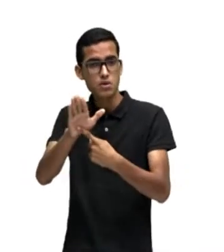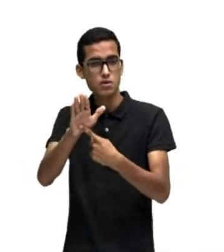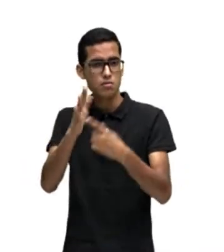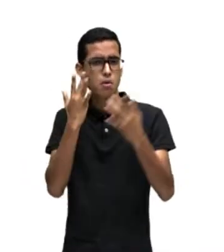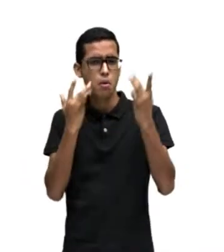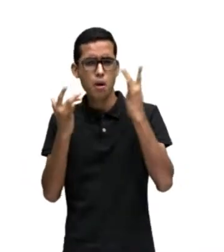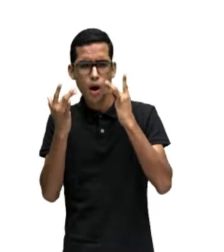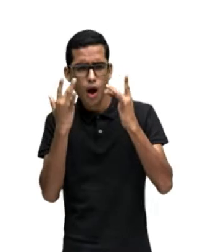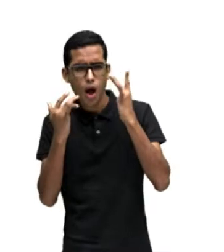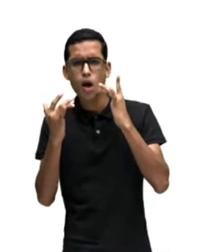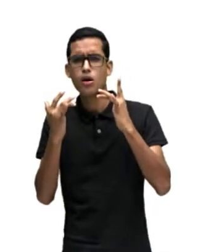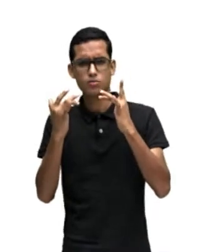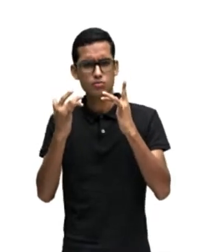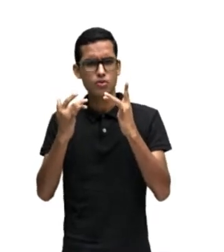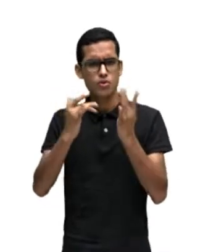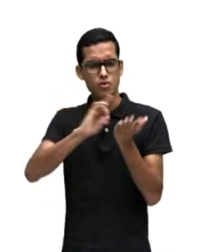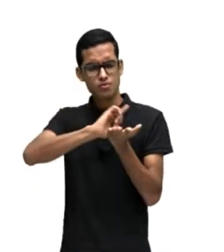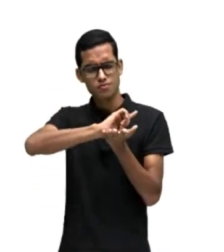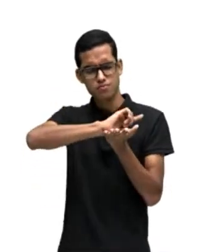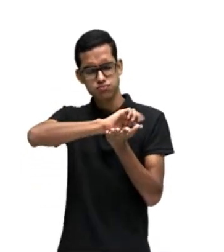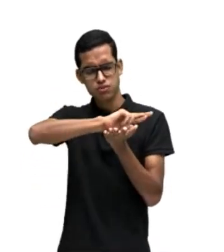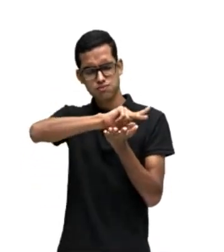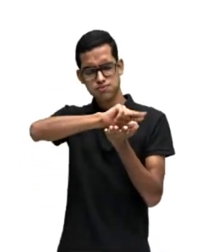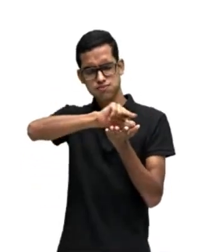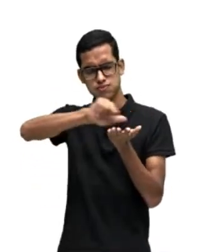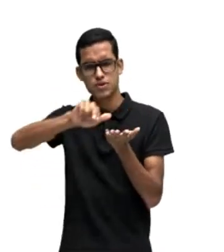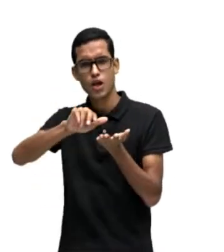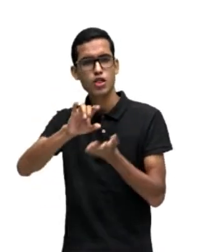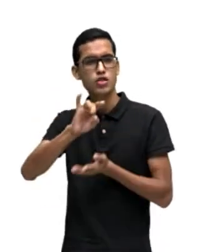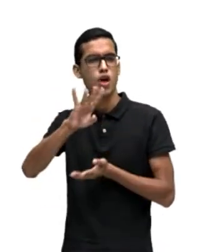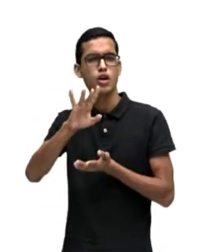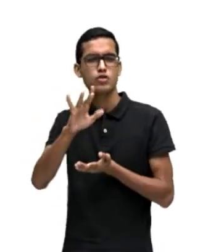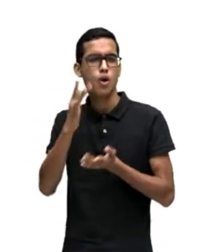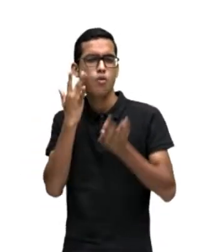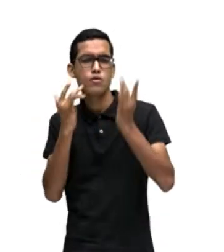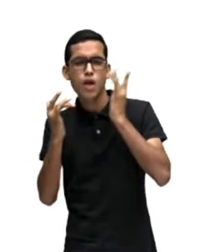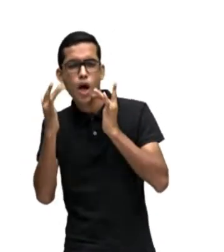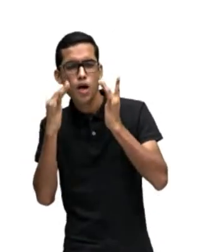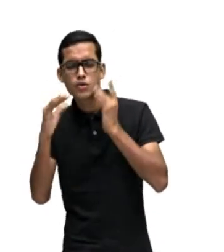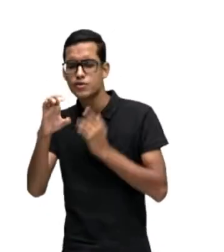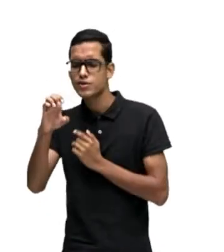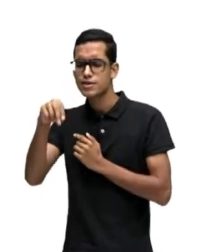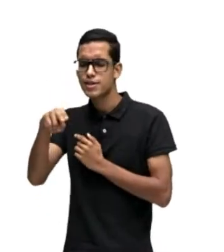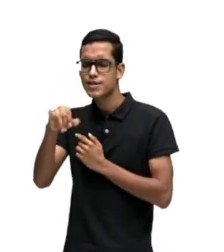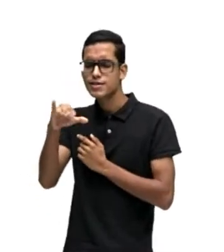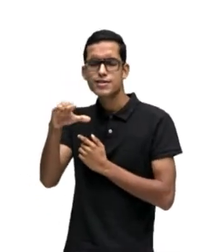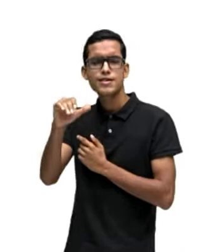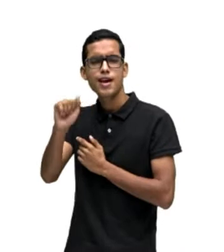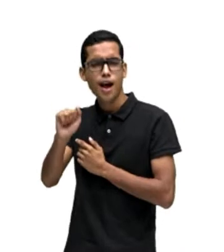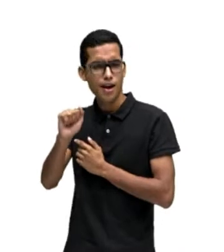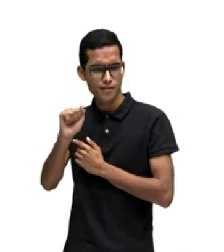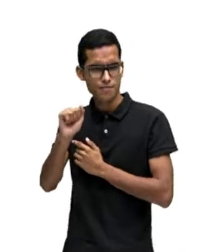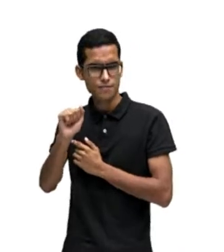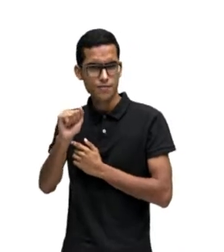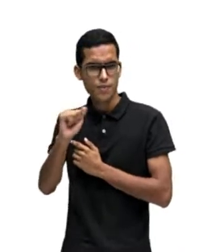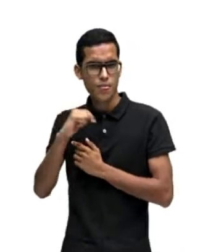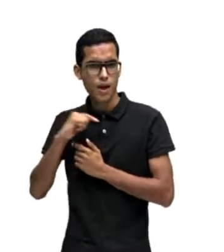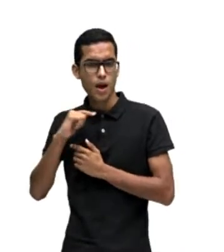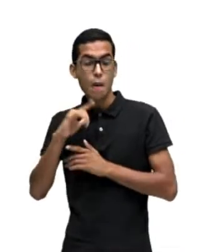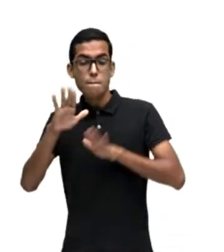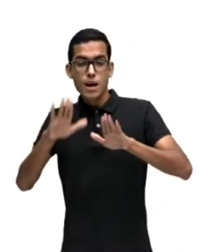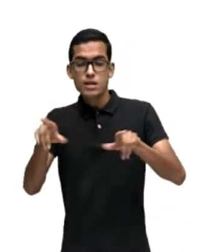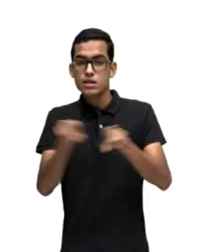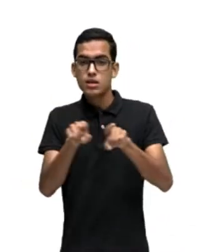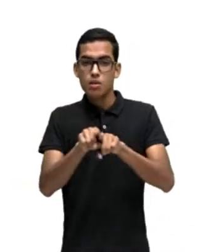não estou falando apenas da ação cênica, né, da arte do espetáculo. A palavra teatro também pode se referir ao